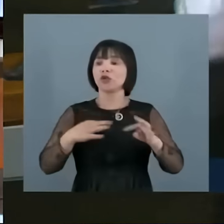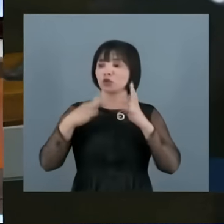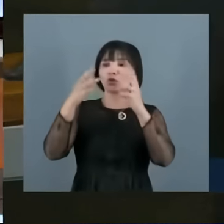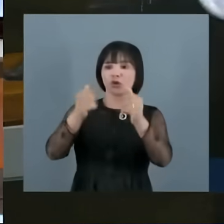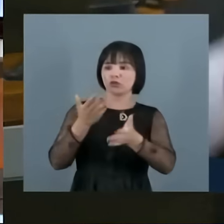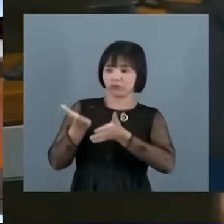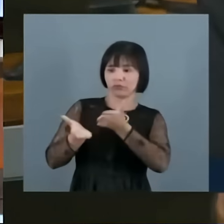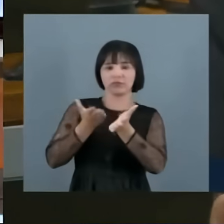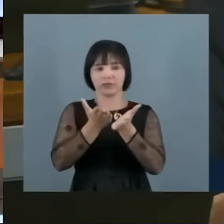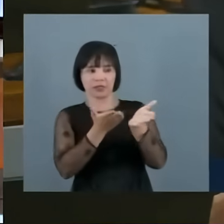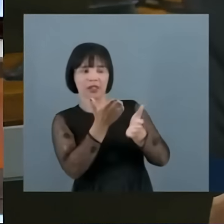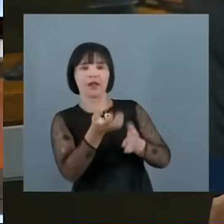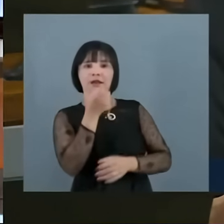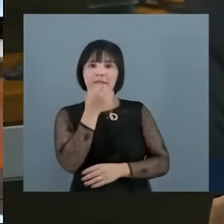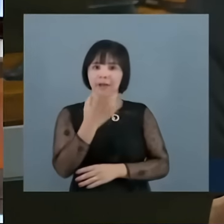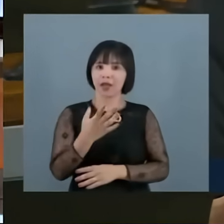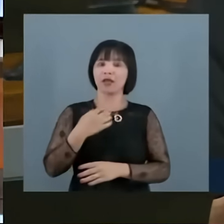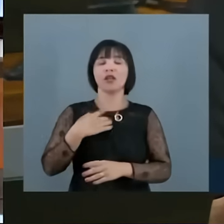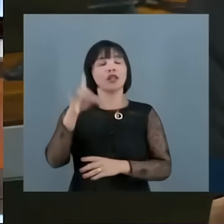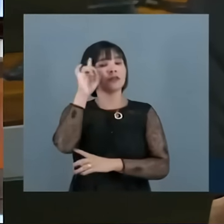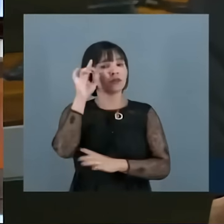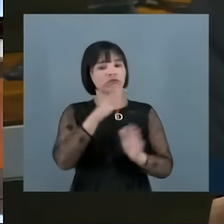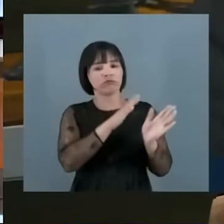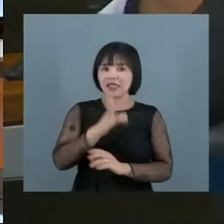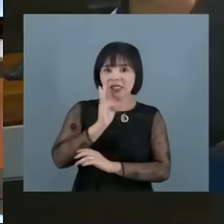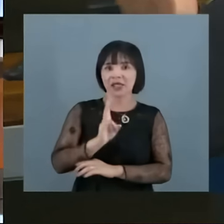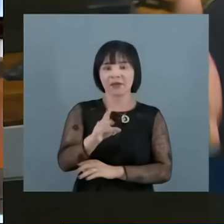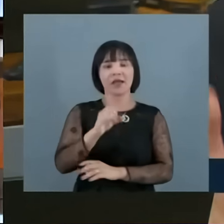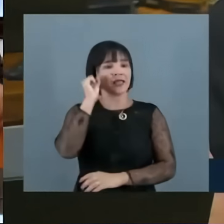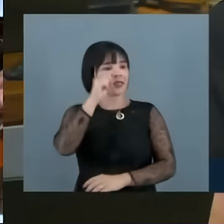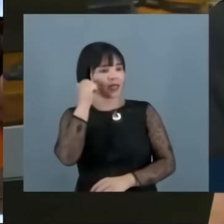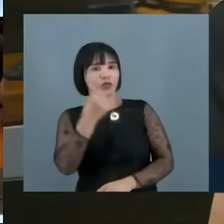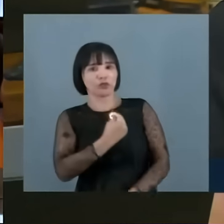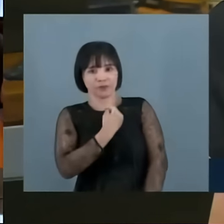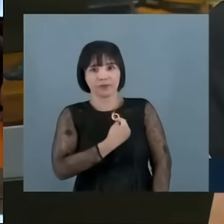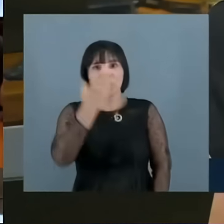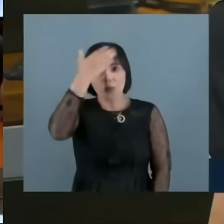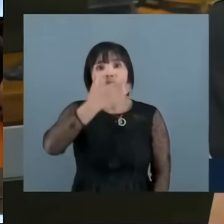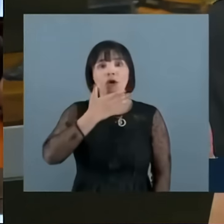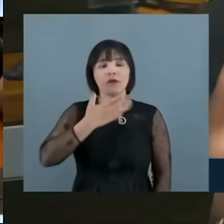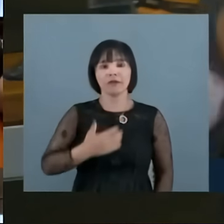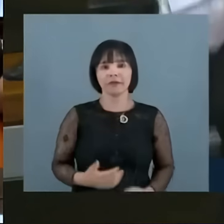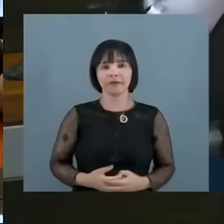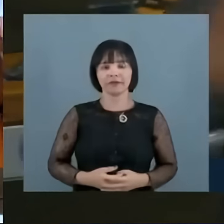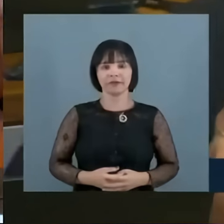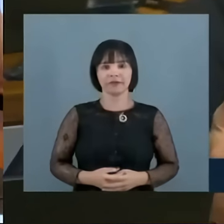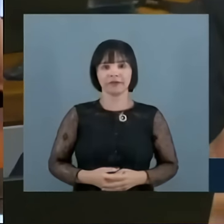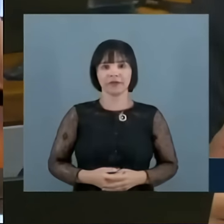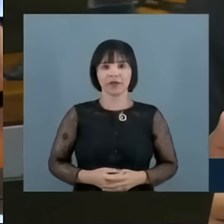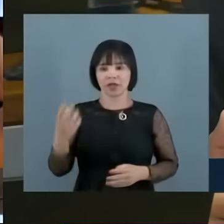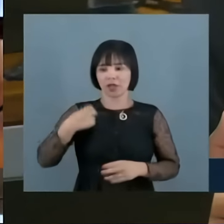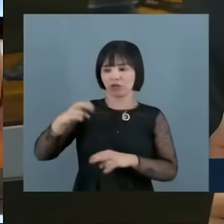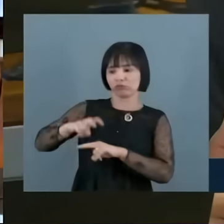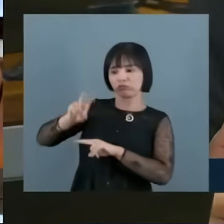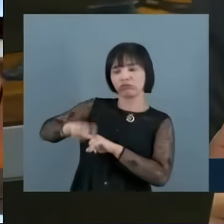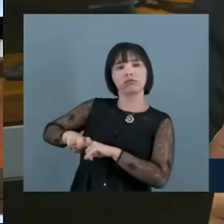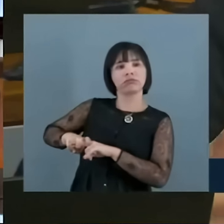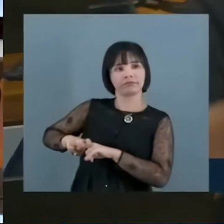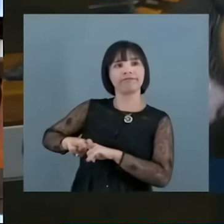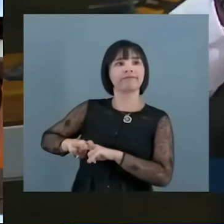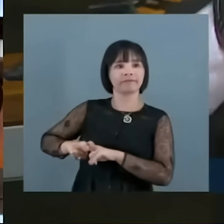mundo, fiquei toda a sabatina de André. O tempo em que estavam lá provam isso. Fiquei sentado